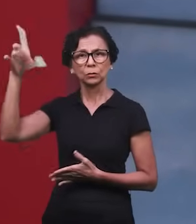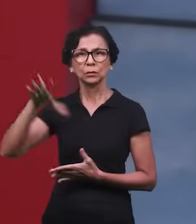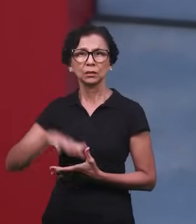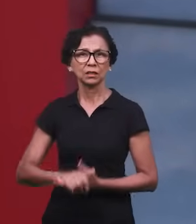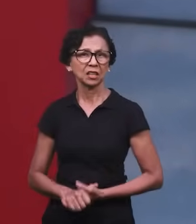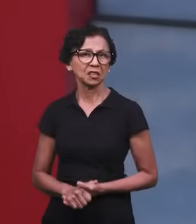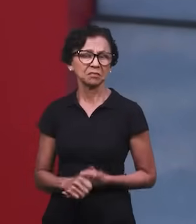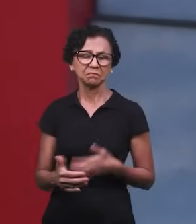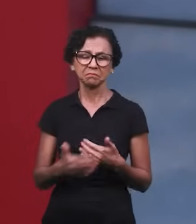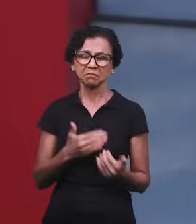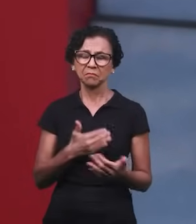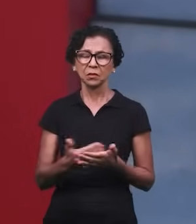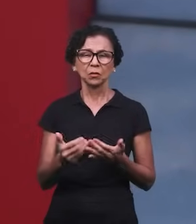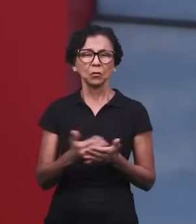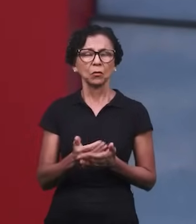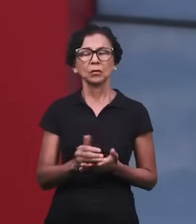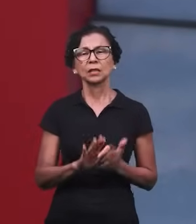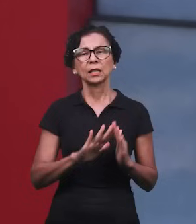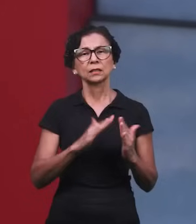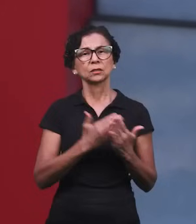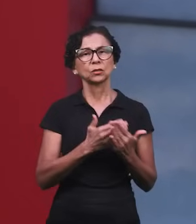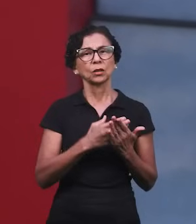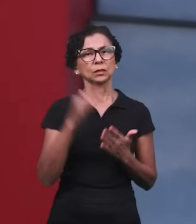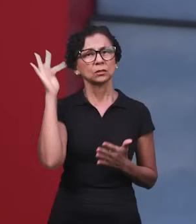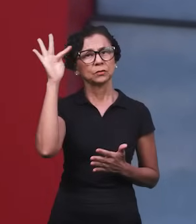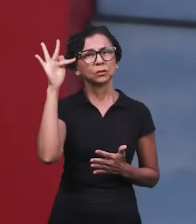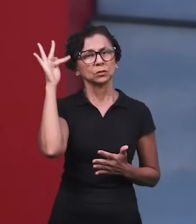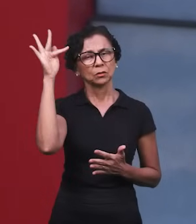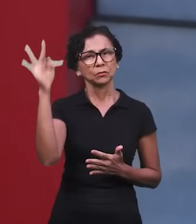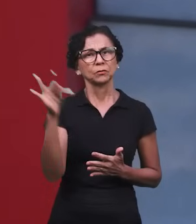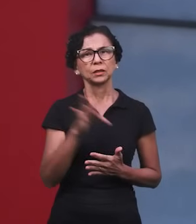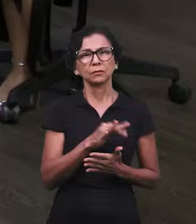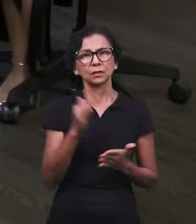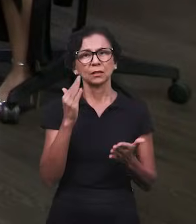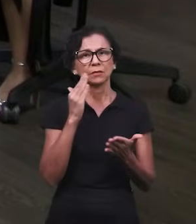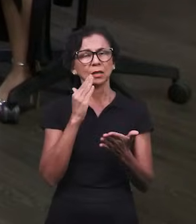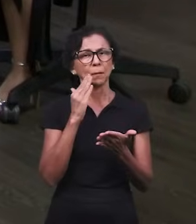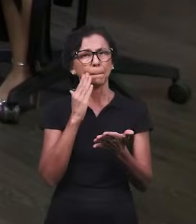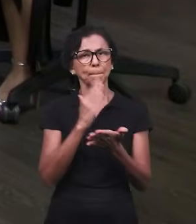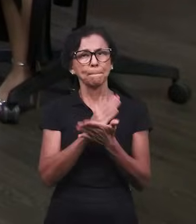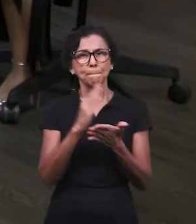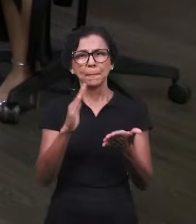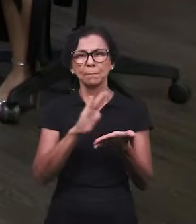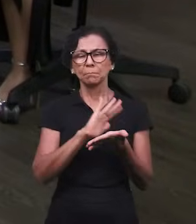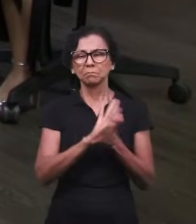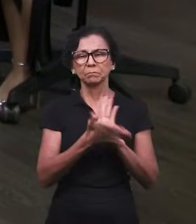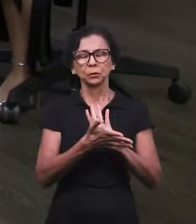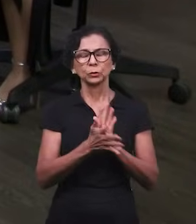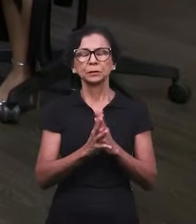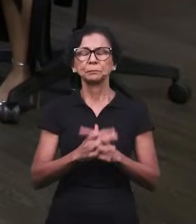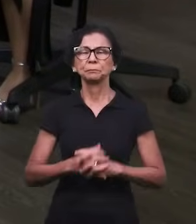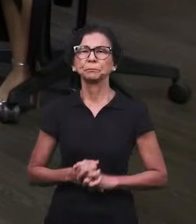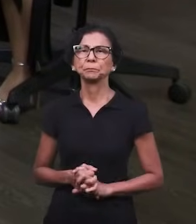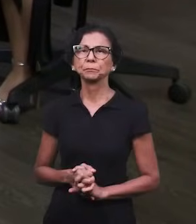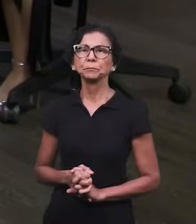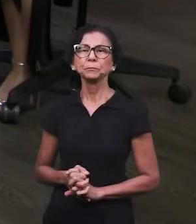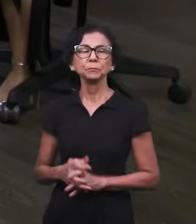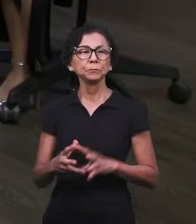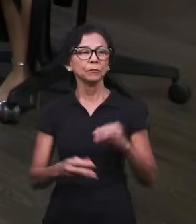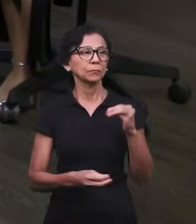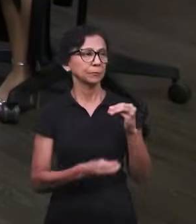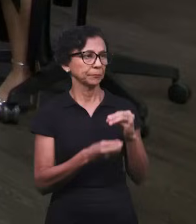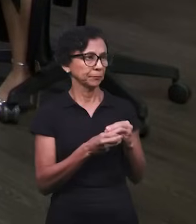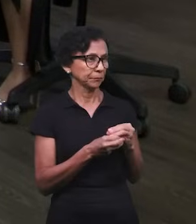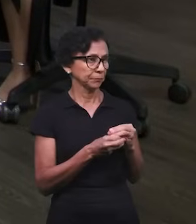questões colocadas por qualquer tipo de escola filosófica que possa aparecer na sua frente. Até porque, corroborando com o que